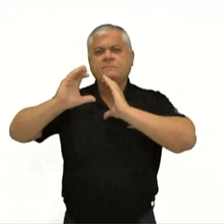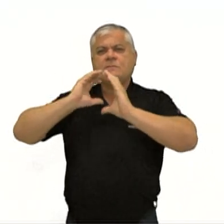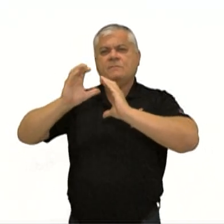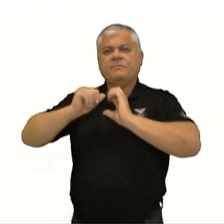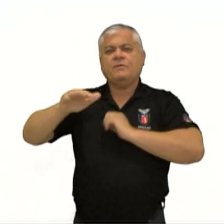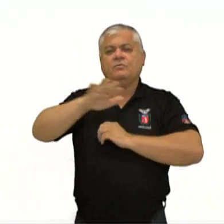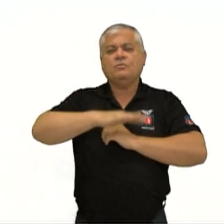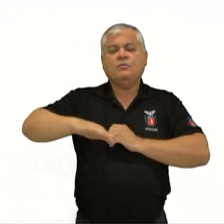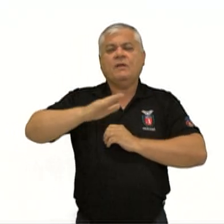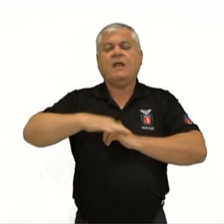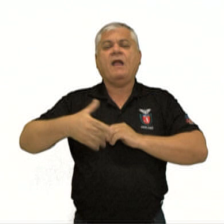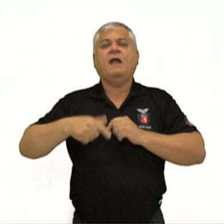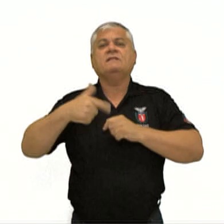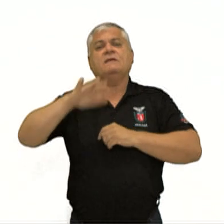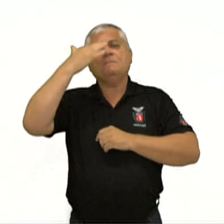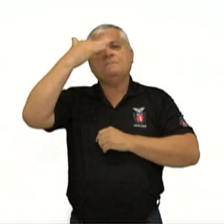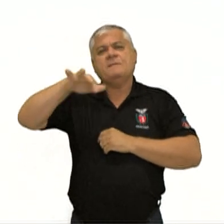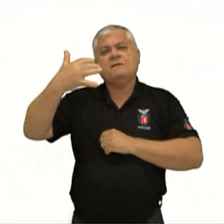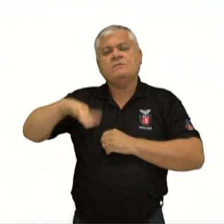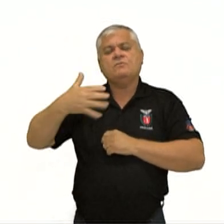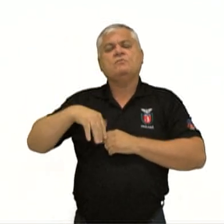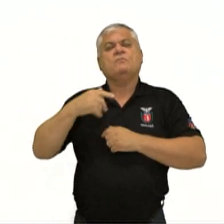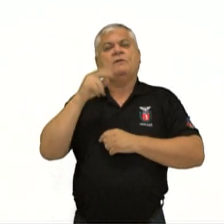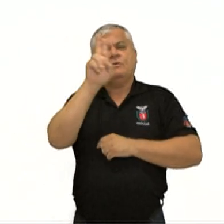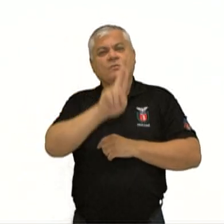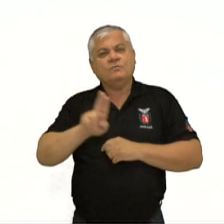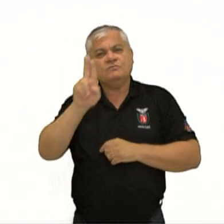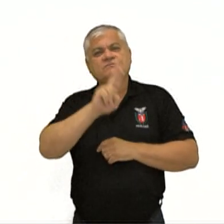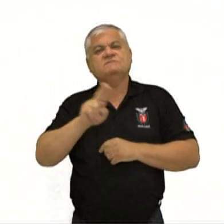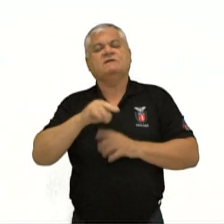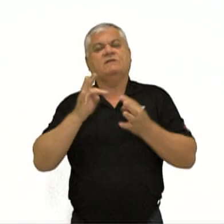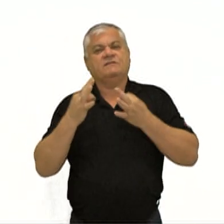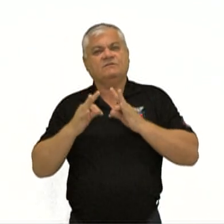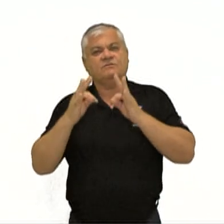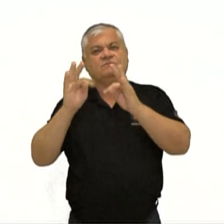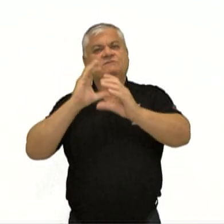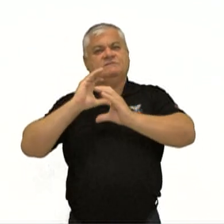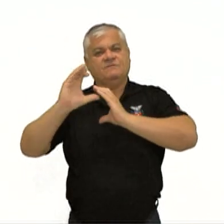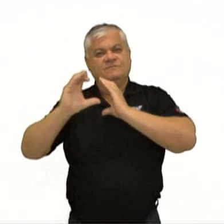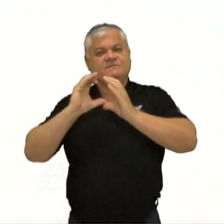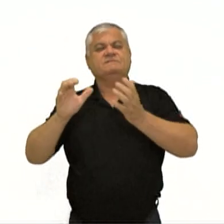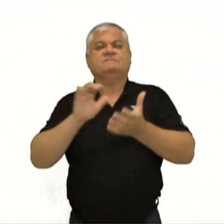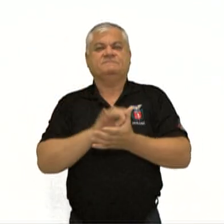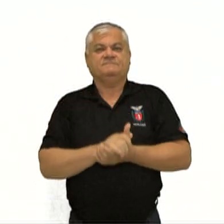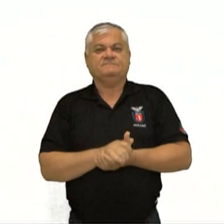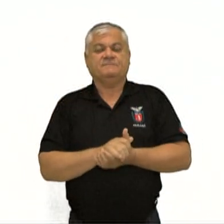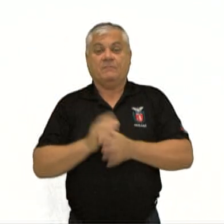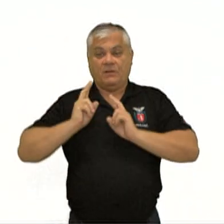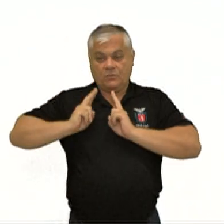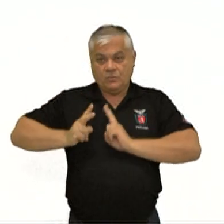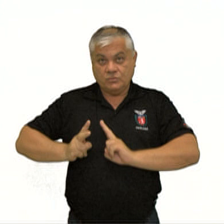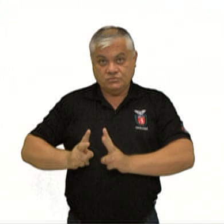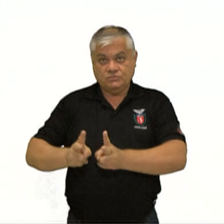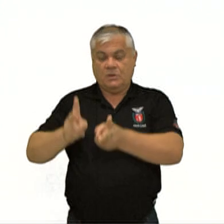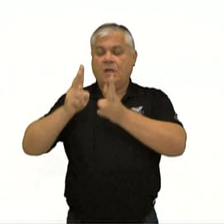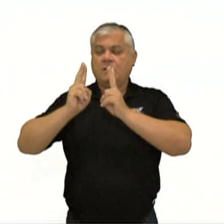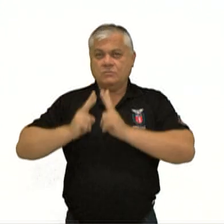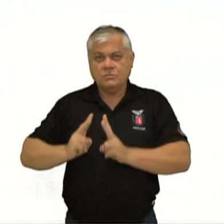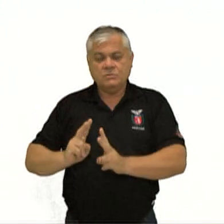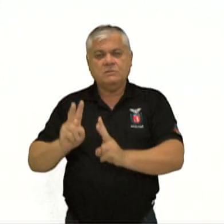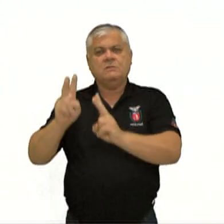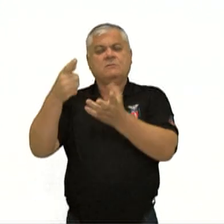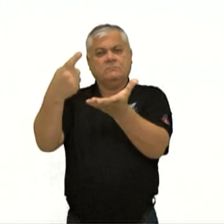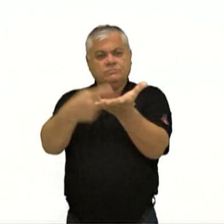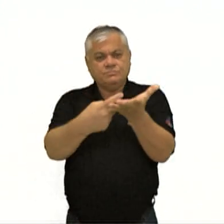interação interpessoal, intensificando o uso da tecnologia na comunicação, a fim de manter a continuidade dos